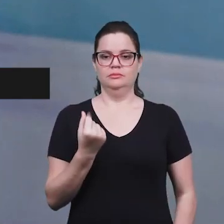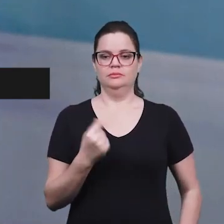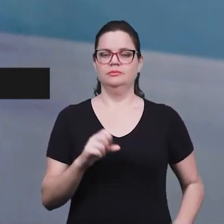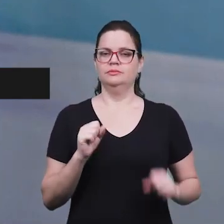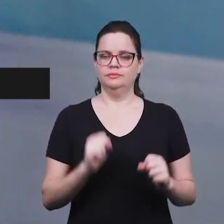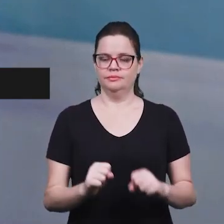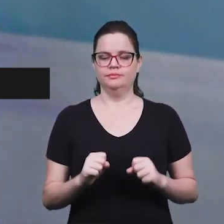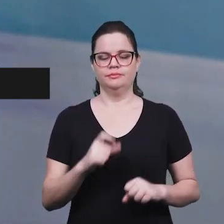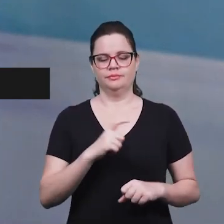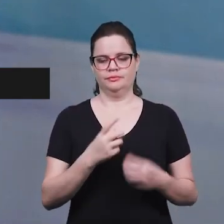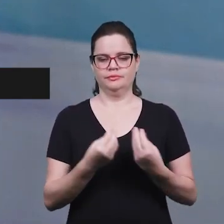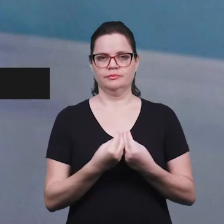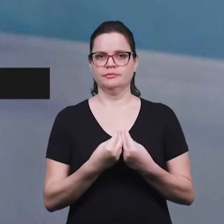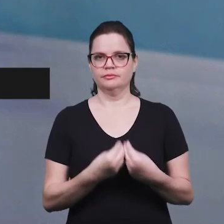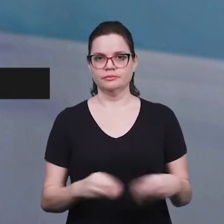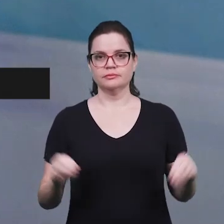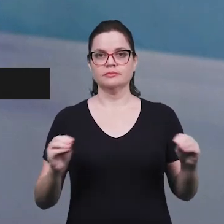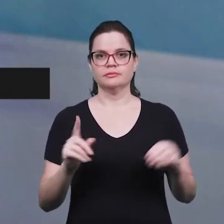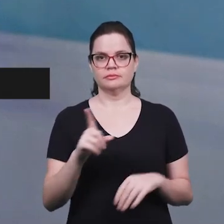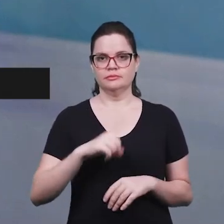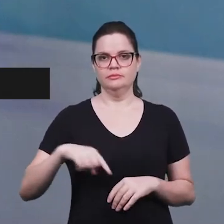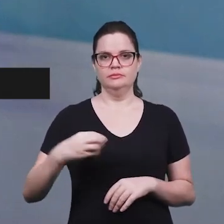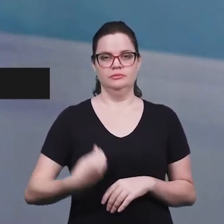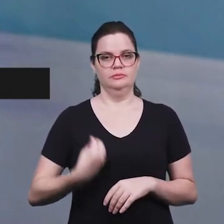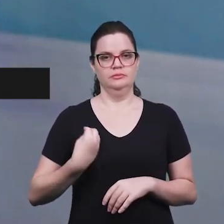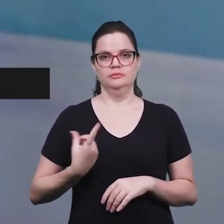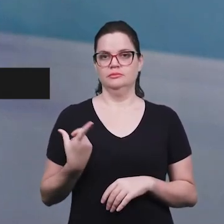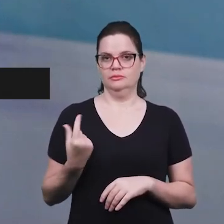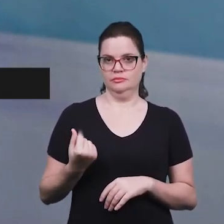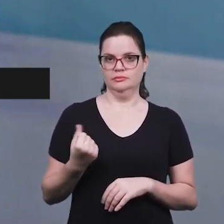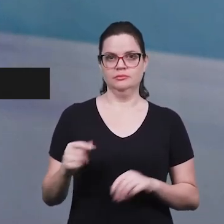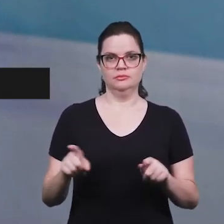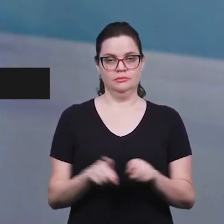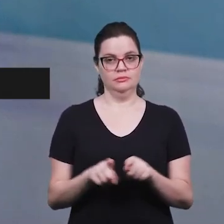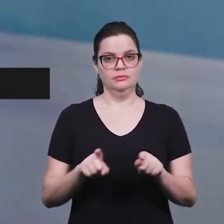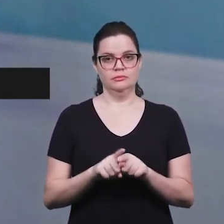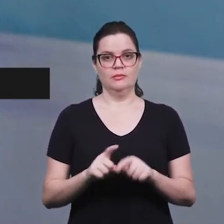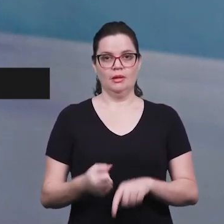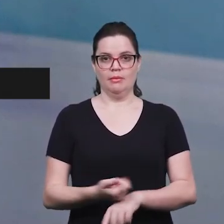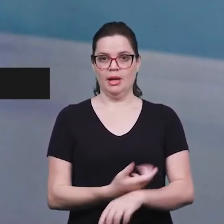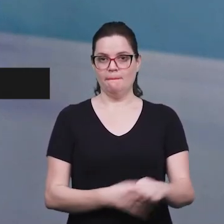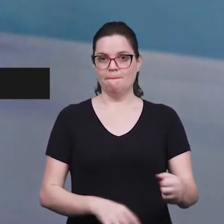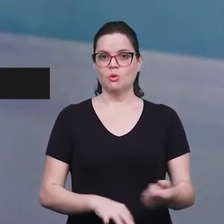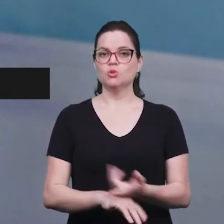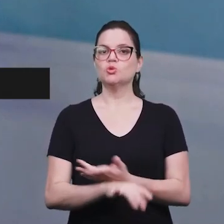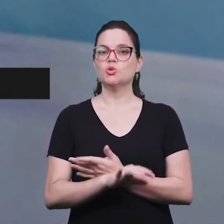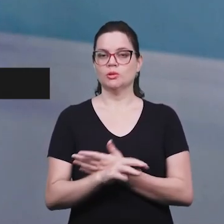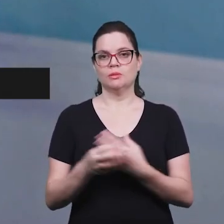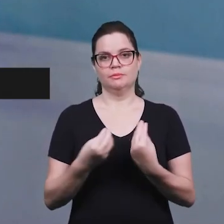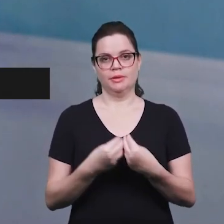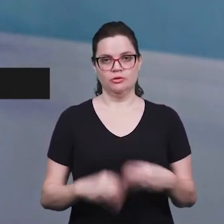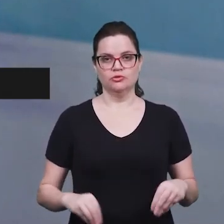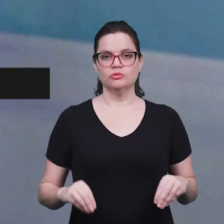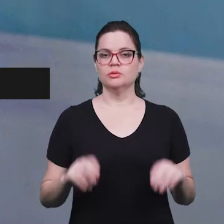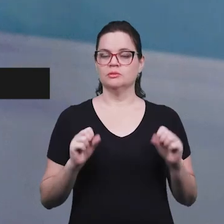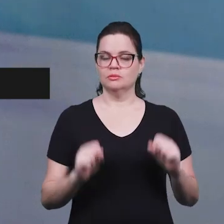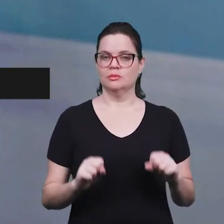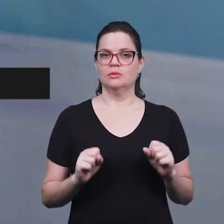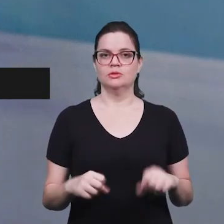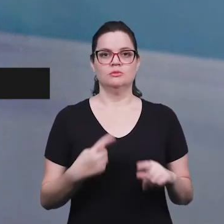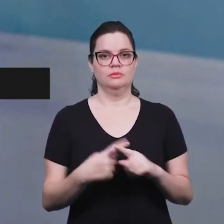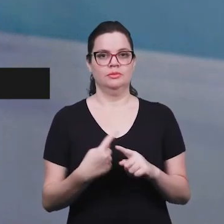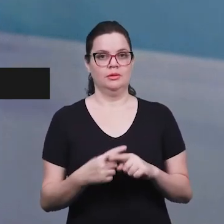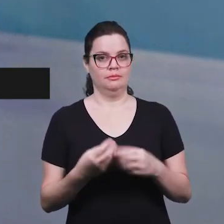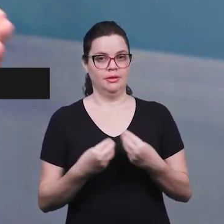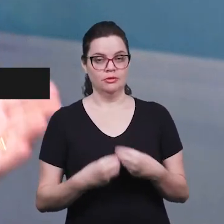causam grandes prejuízos financeiros e até abalos emocionais. Existem prejuízos